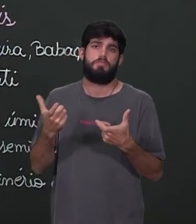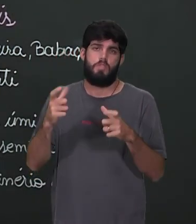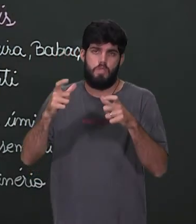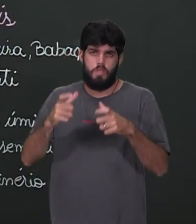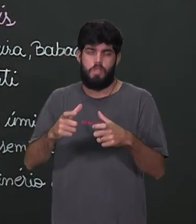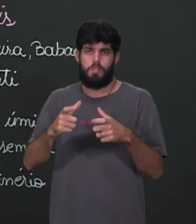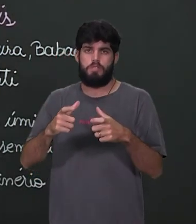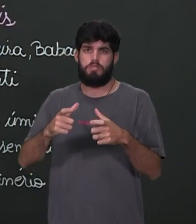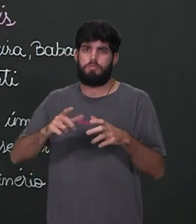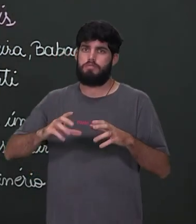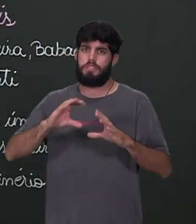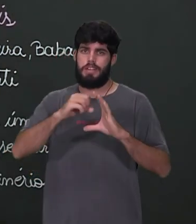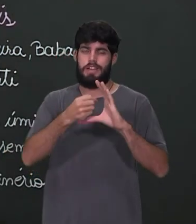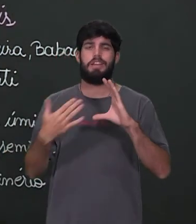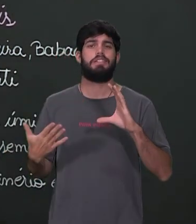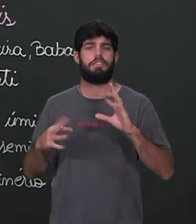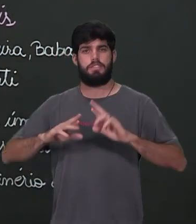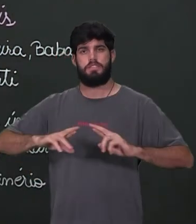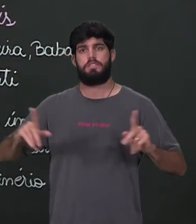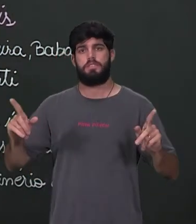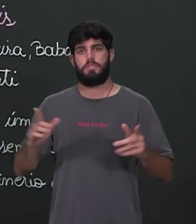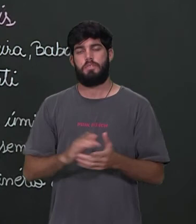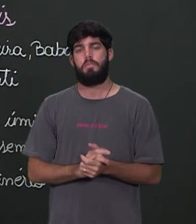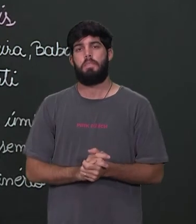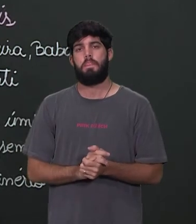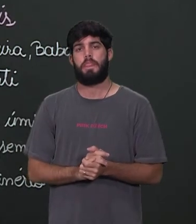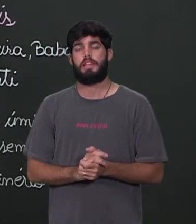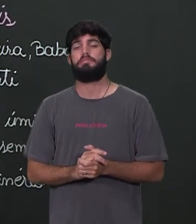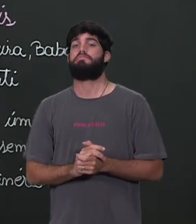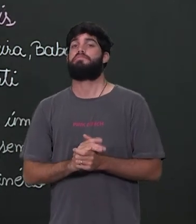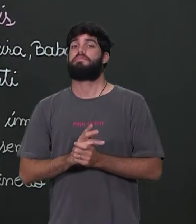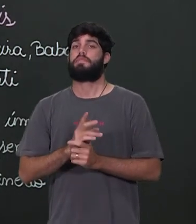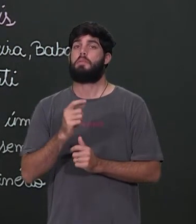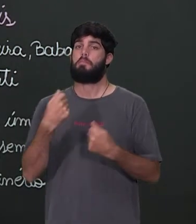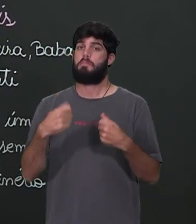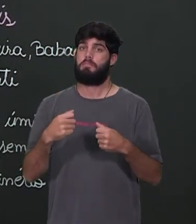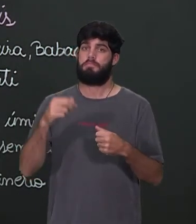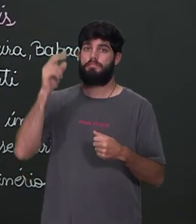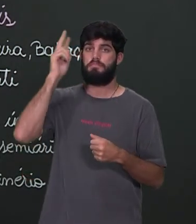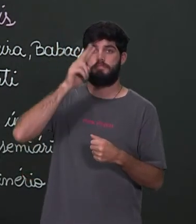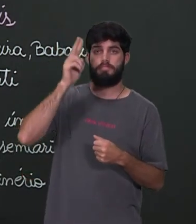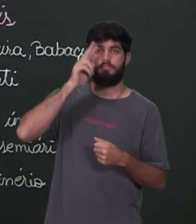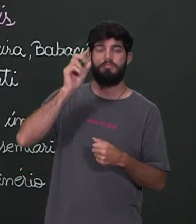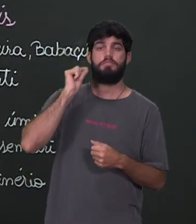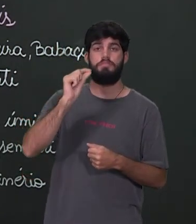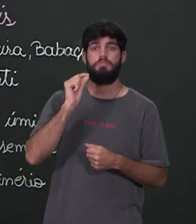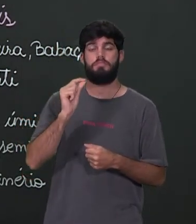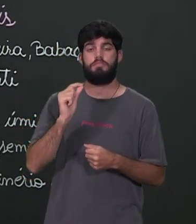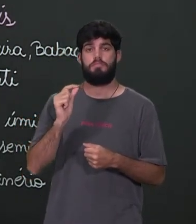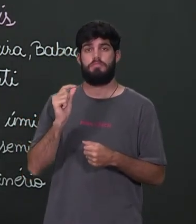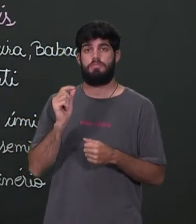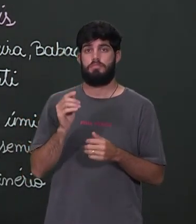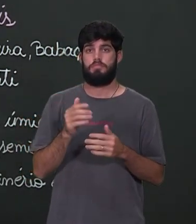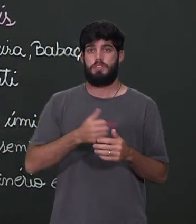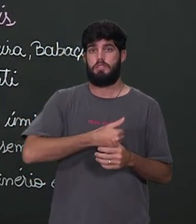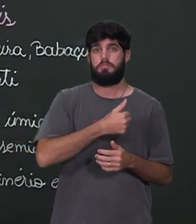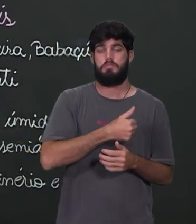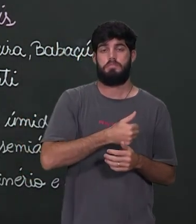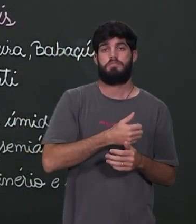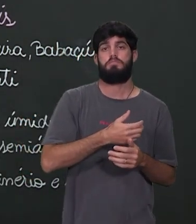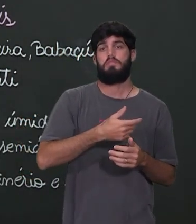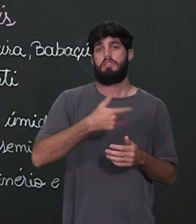bem distintas, por isso chamado de uma área de transição. Vale ressaltar que, enquanto a Mata Atlântica e a